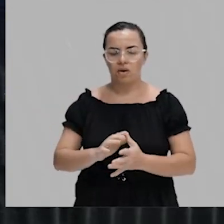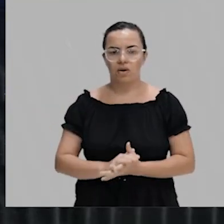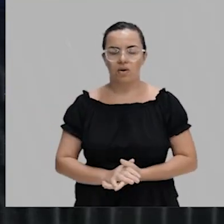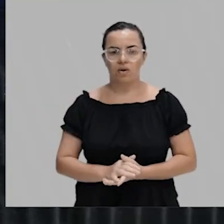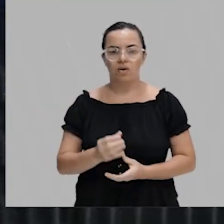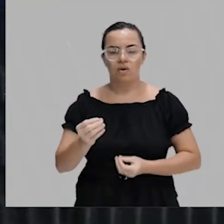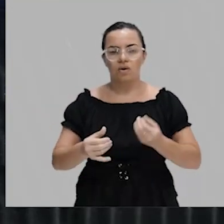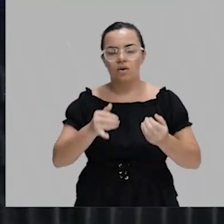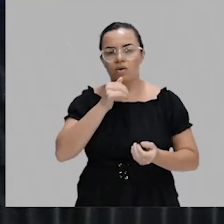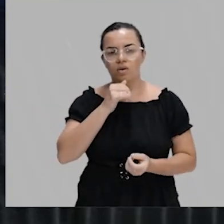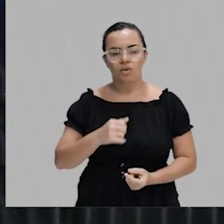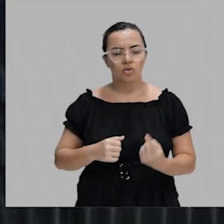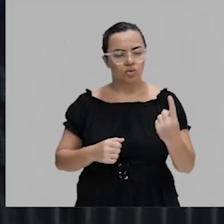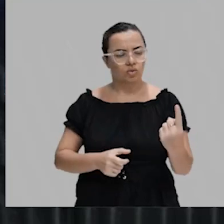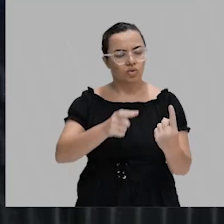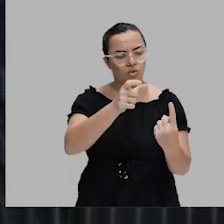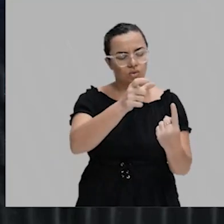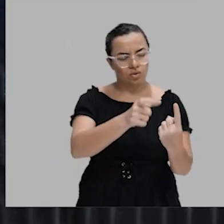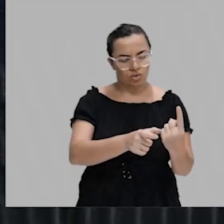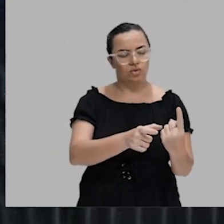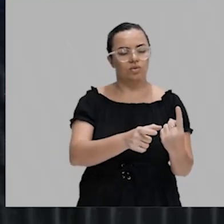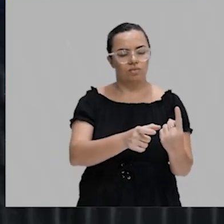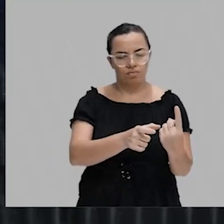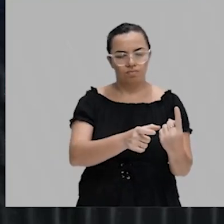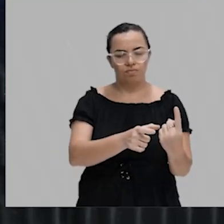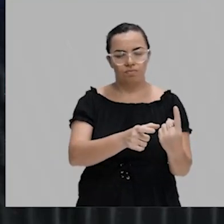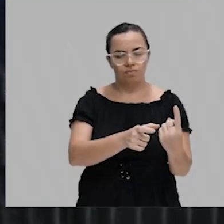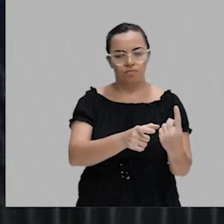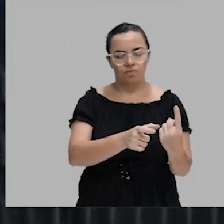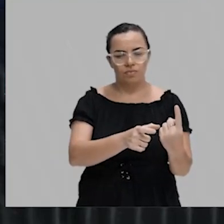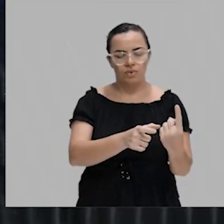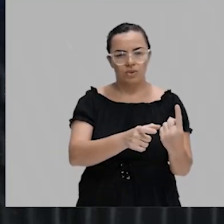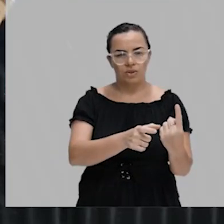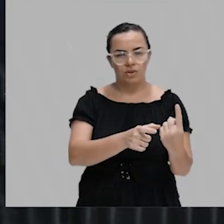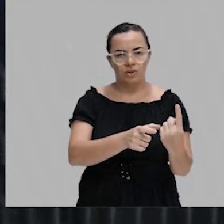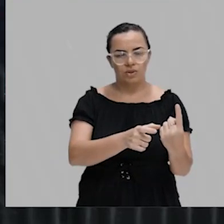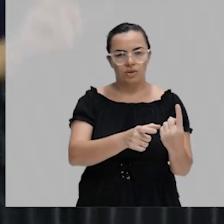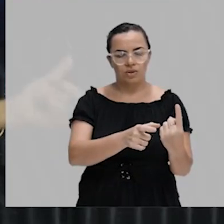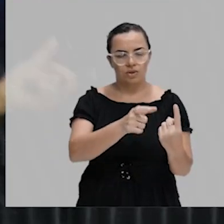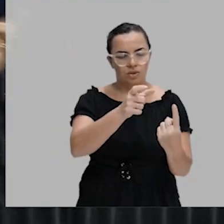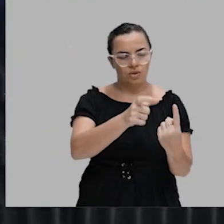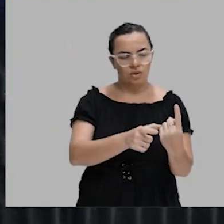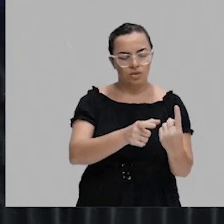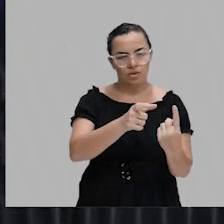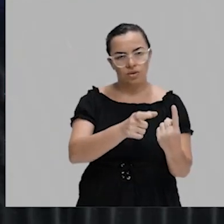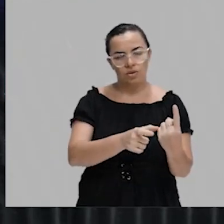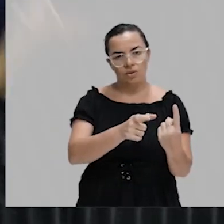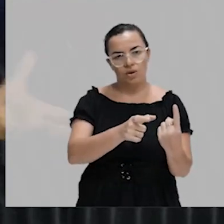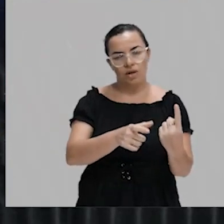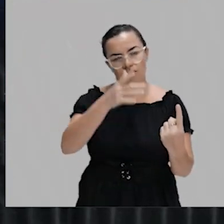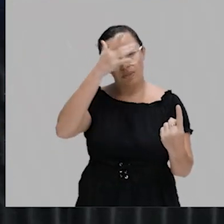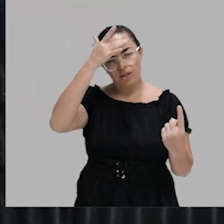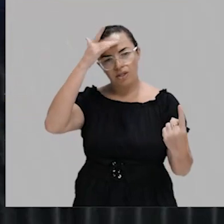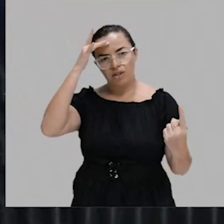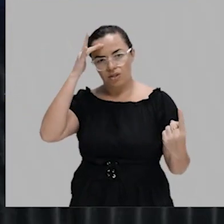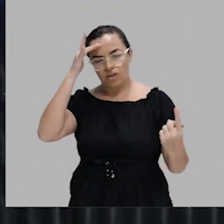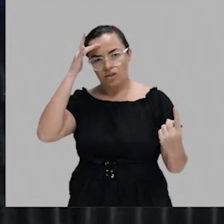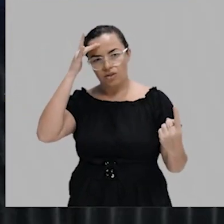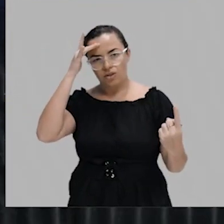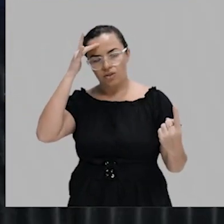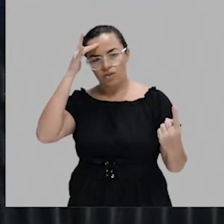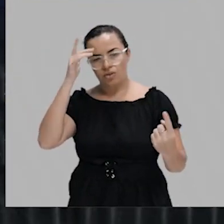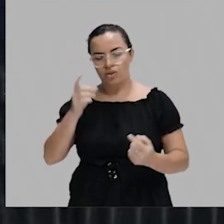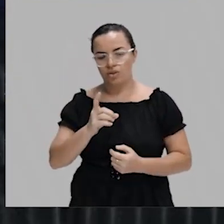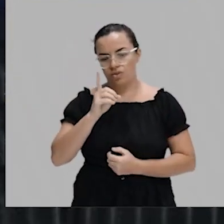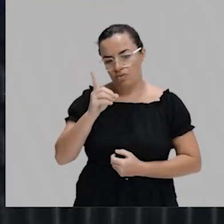posição é agradável ao corpo que você coordena, as pessoas que você coordena.